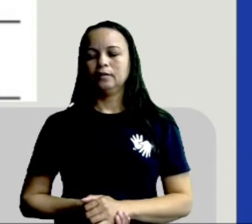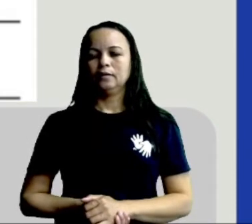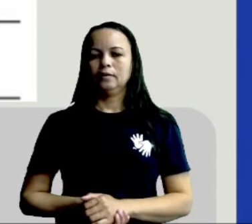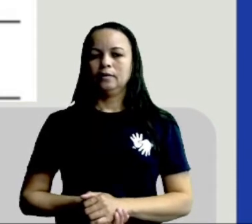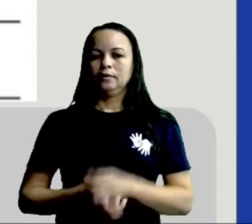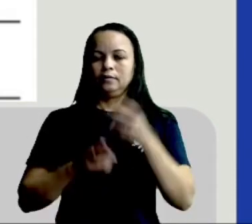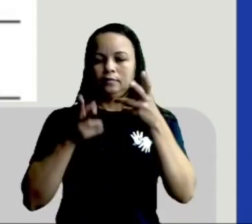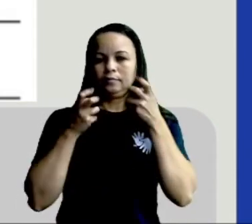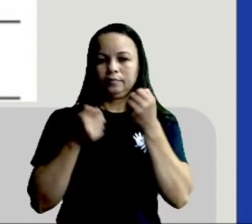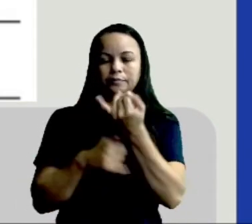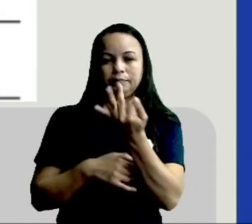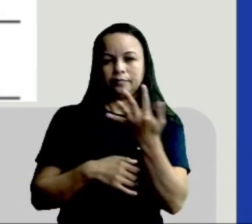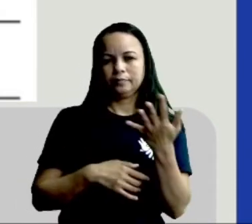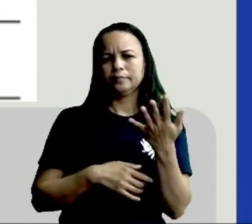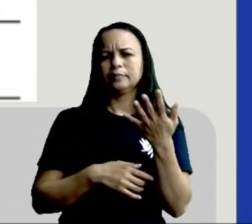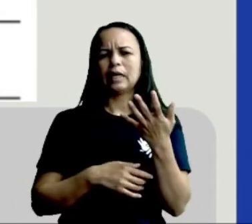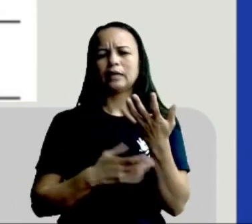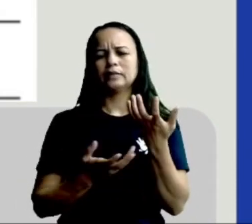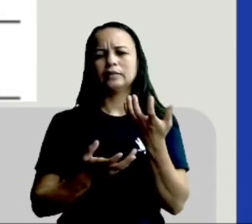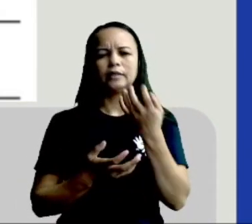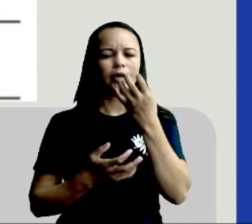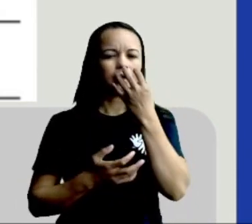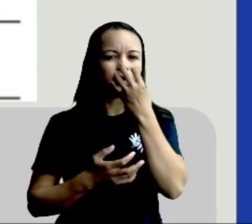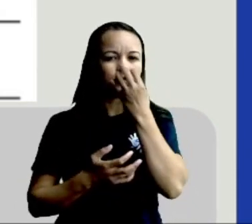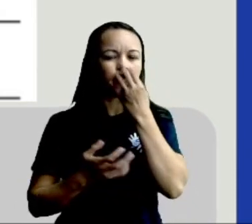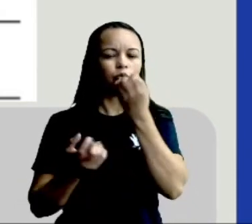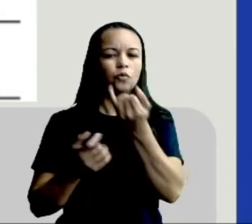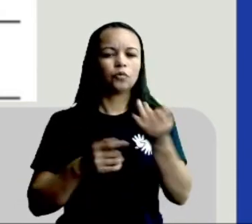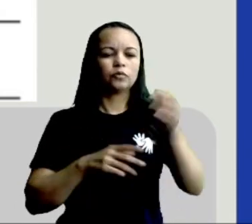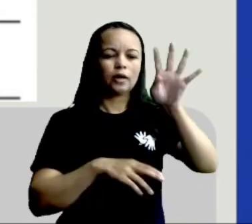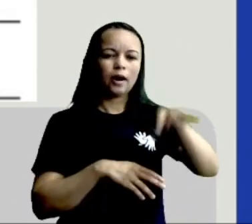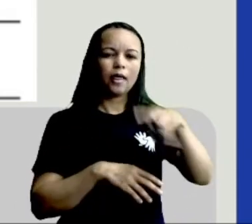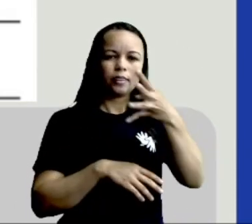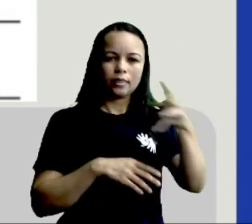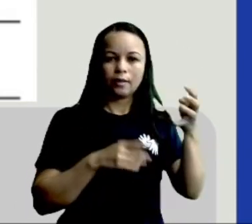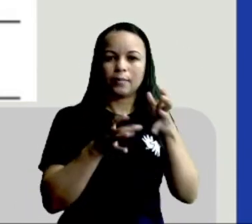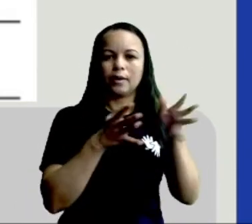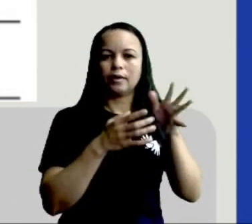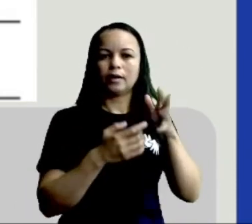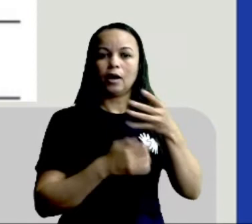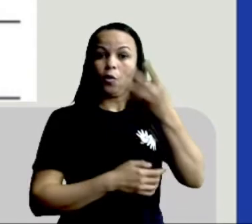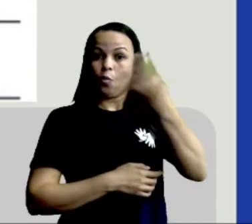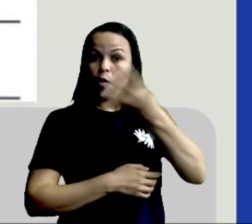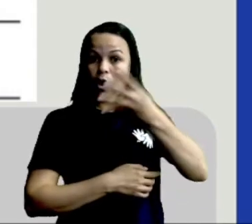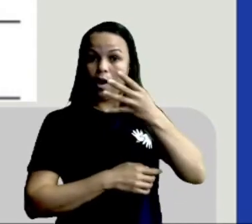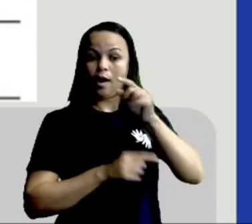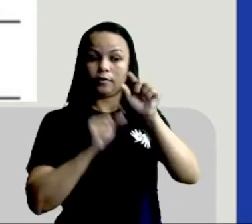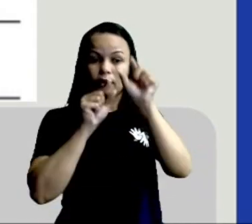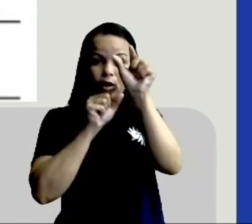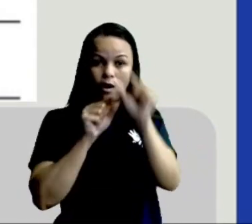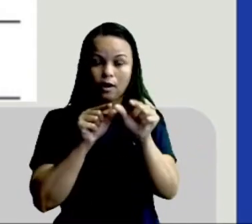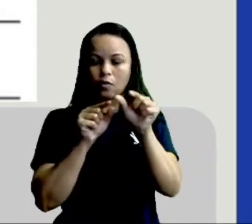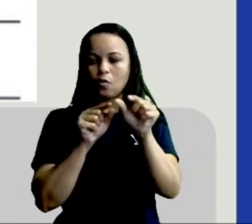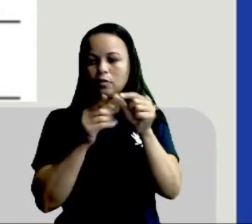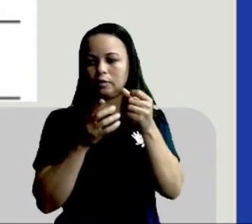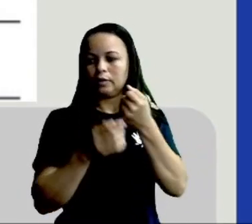Observamos que a quantidade de cachorros na tabela até a 4ª coluna, veja aí a coluna que tem o